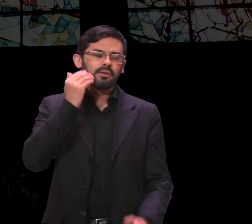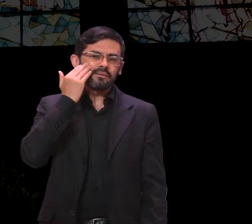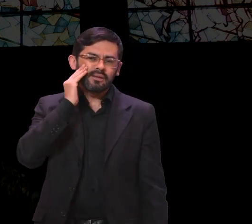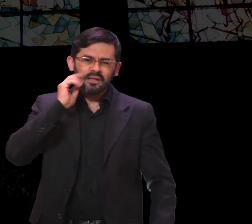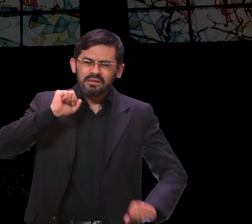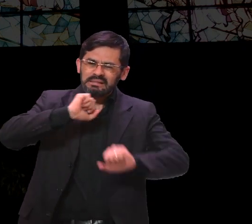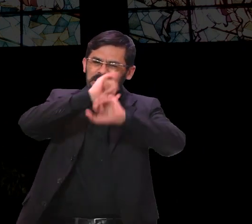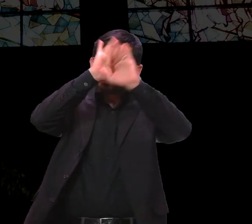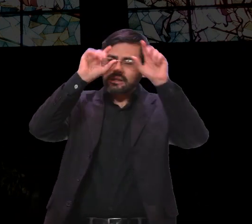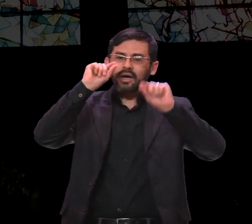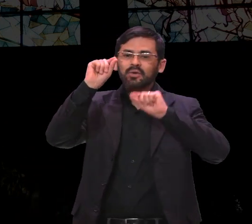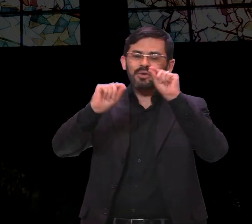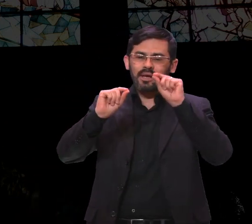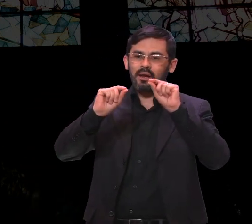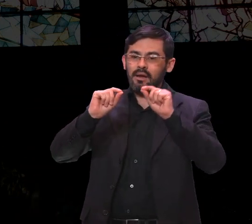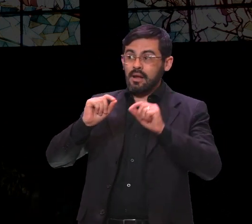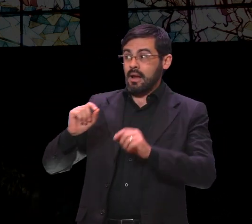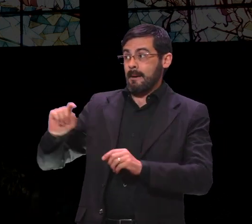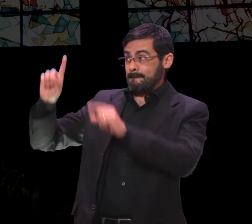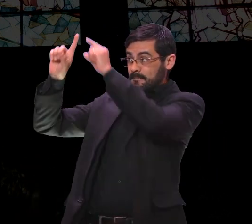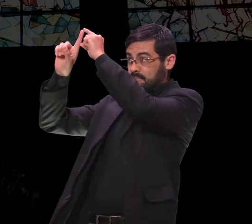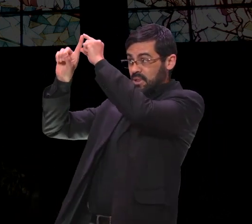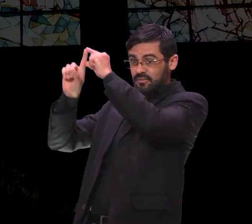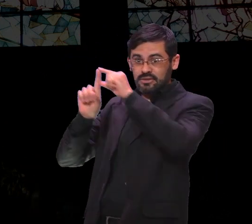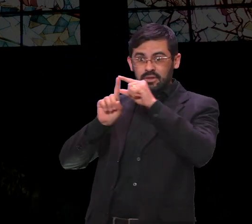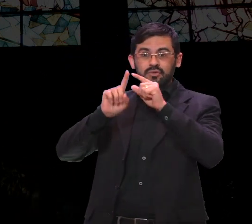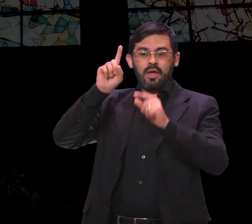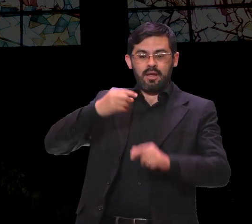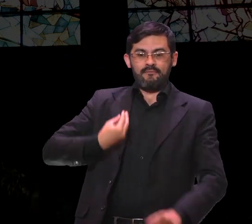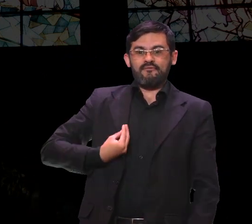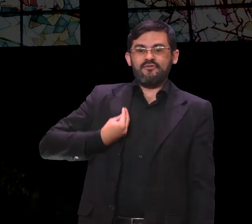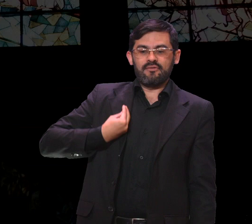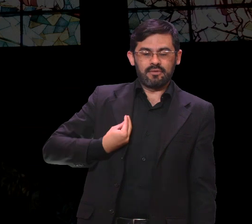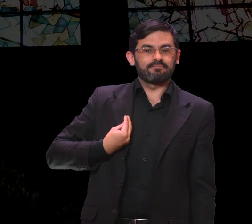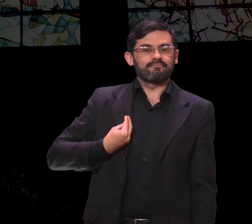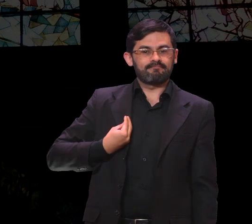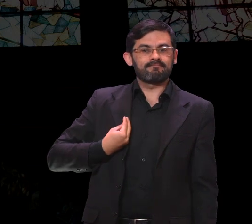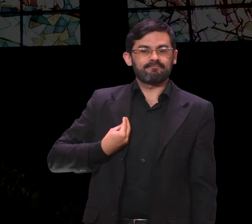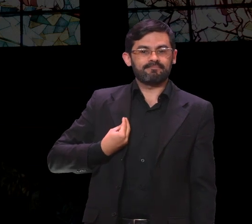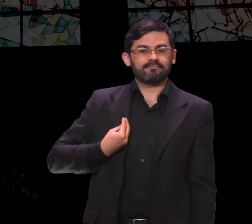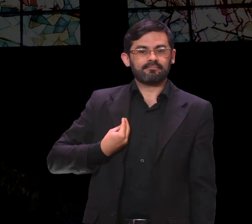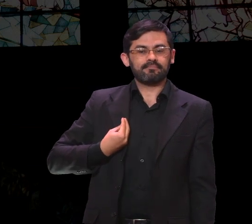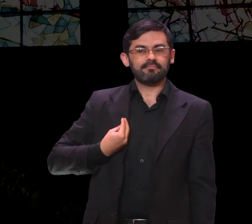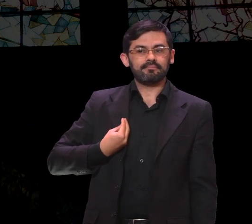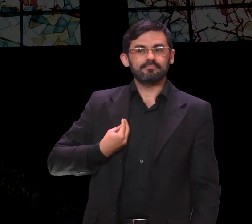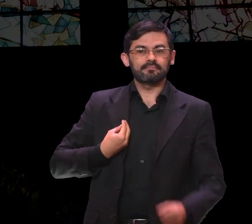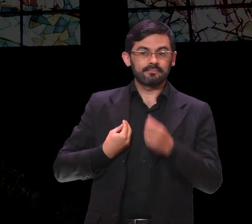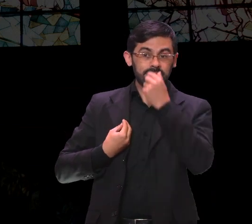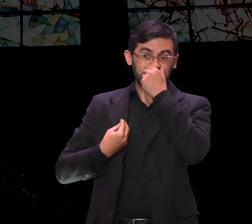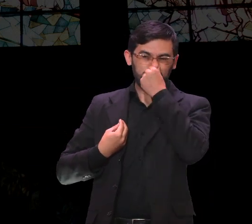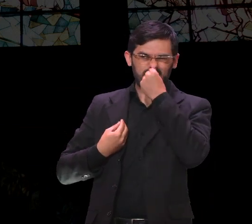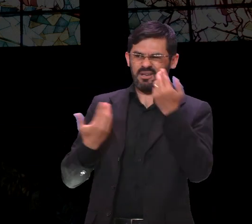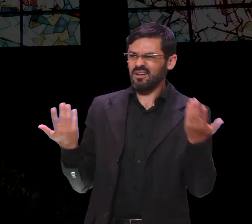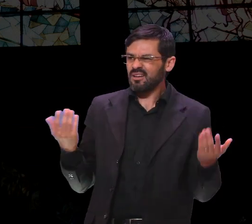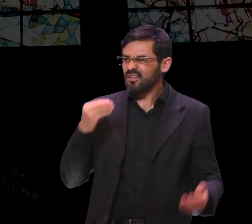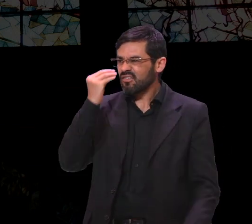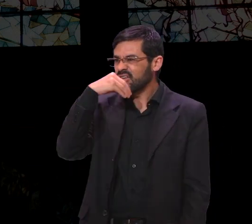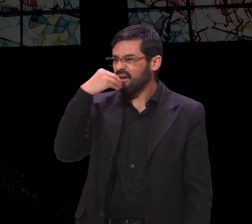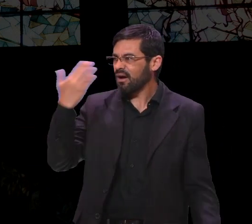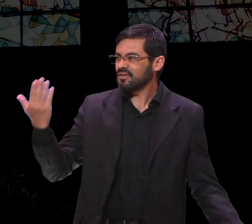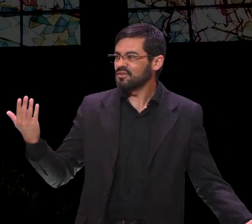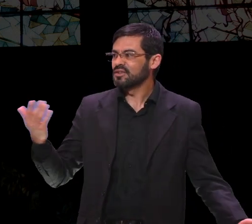é viva. Repita comigo, a palavra de Deus é viva. Ih, foi ruim demais,